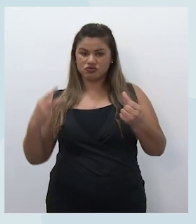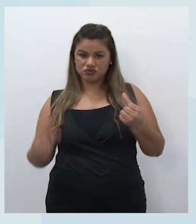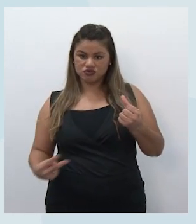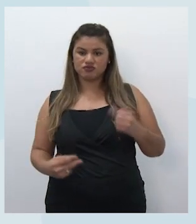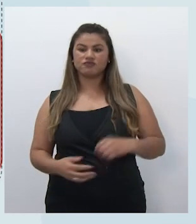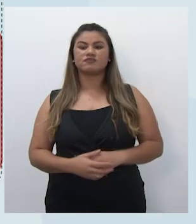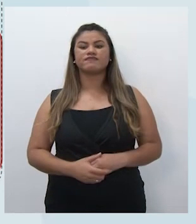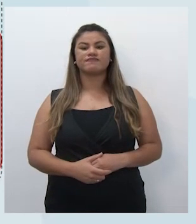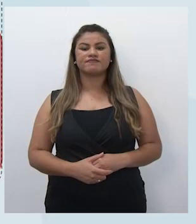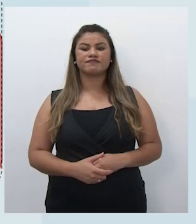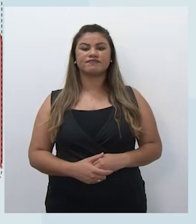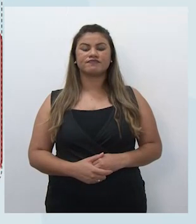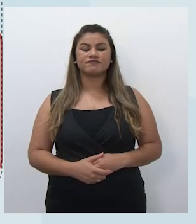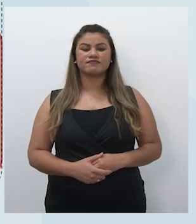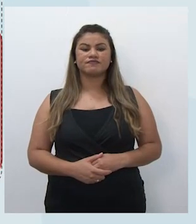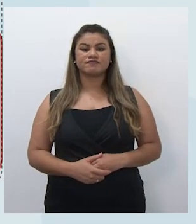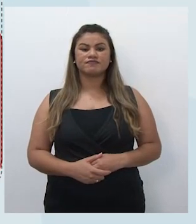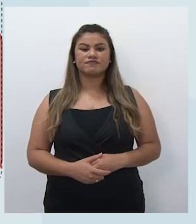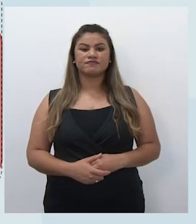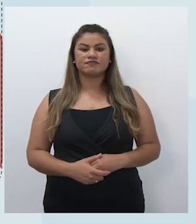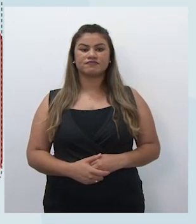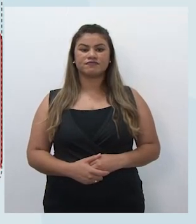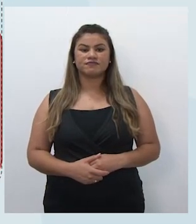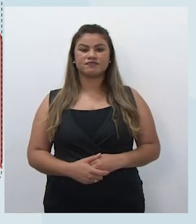por favor.